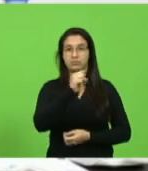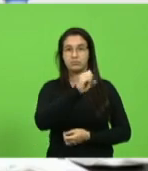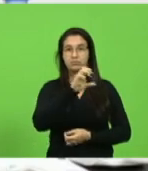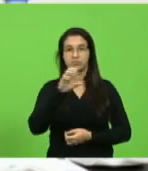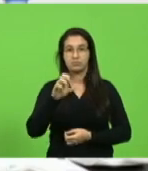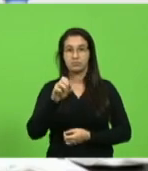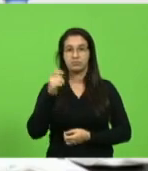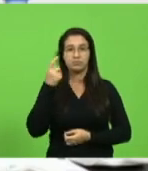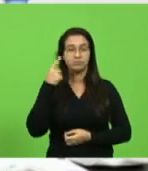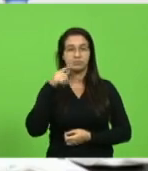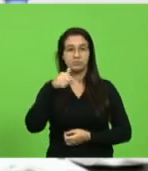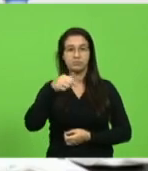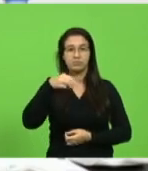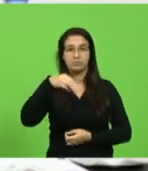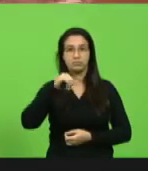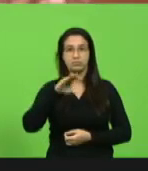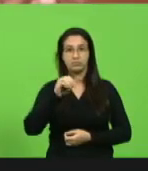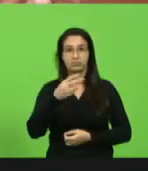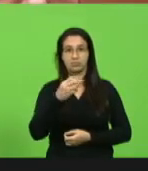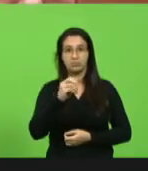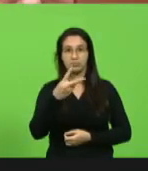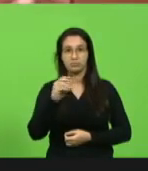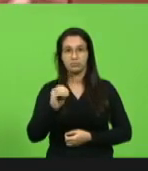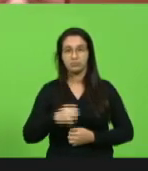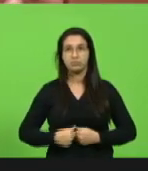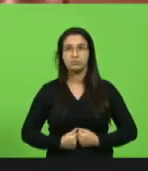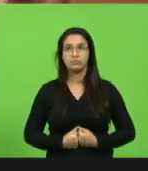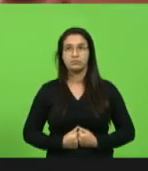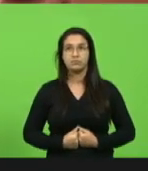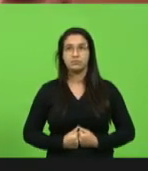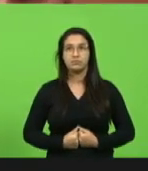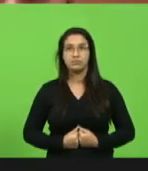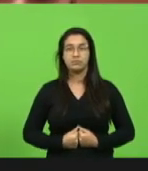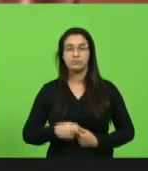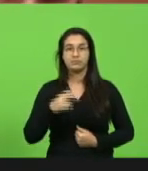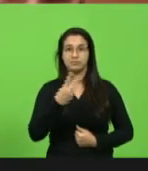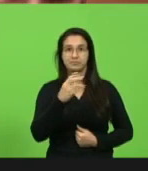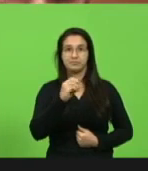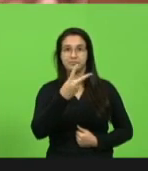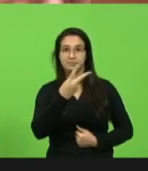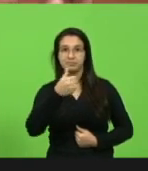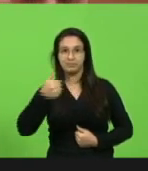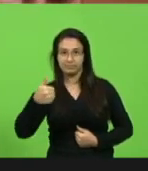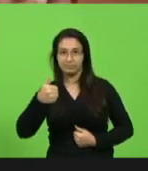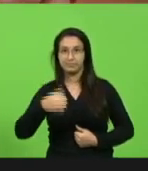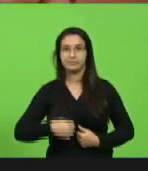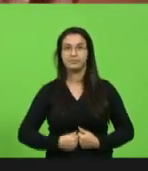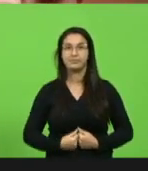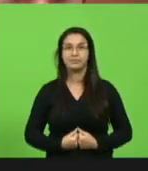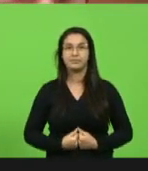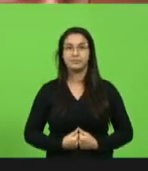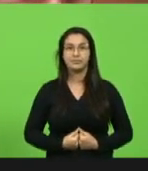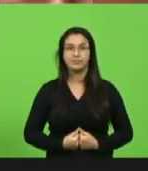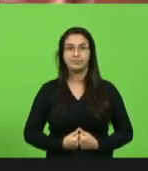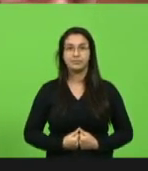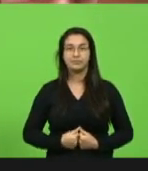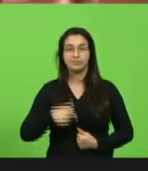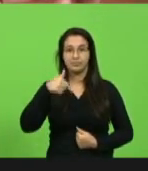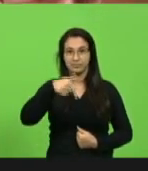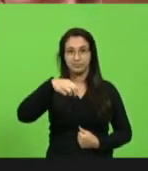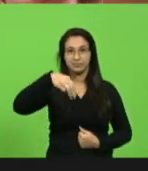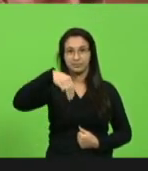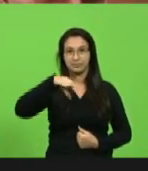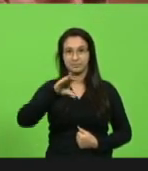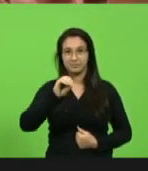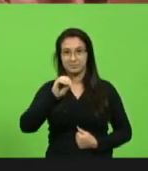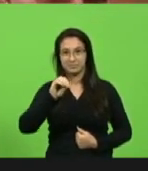7 de Maio de 2020 em 2021 17 de maio de